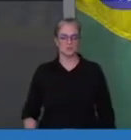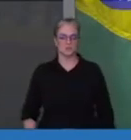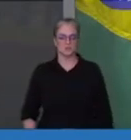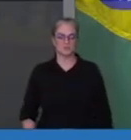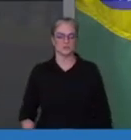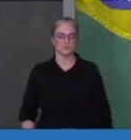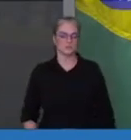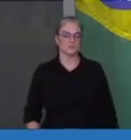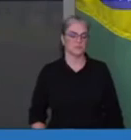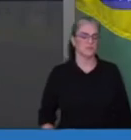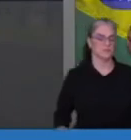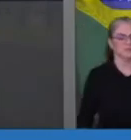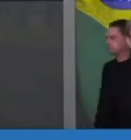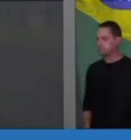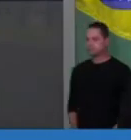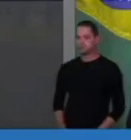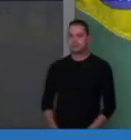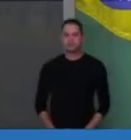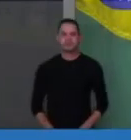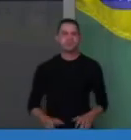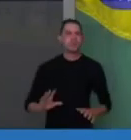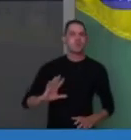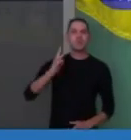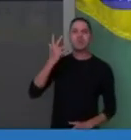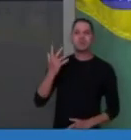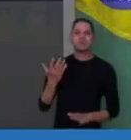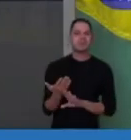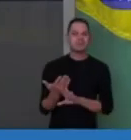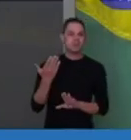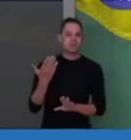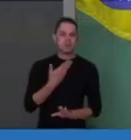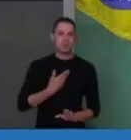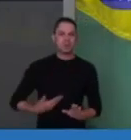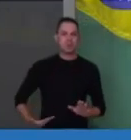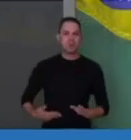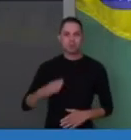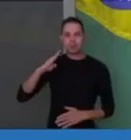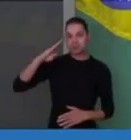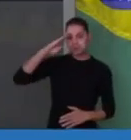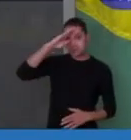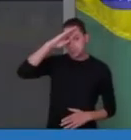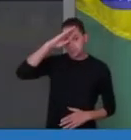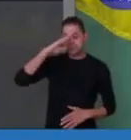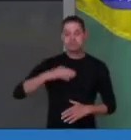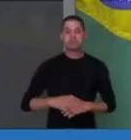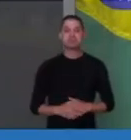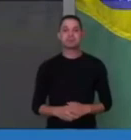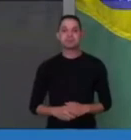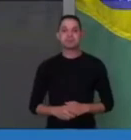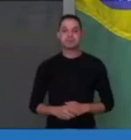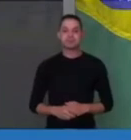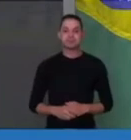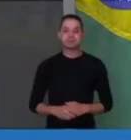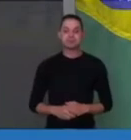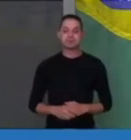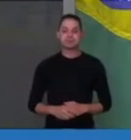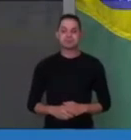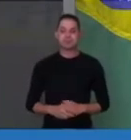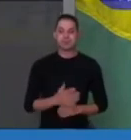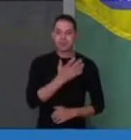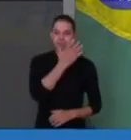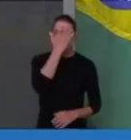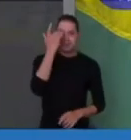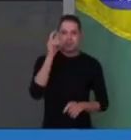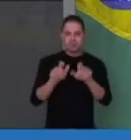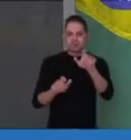que aconteceu durante o período do governo do presidente Jair Bolsonaro e de as pessoas